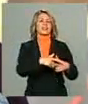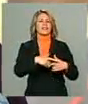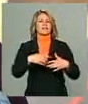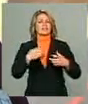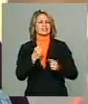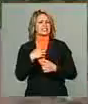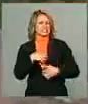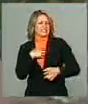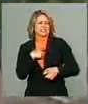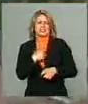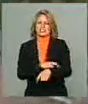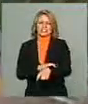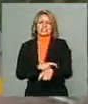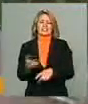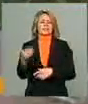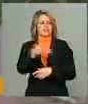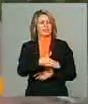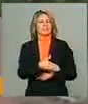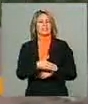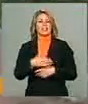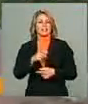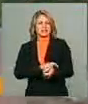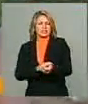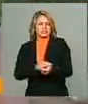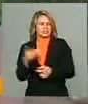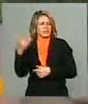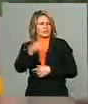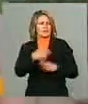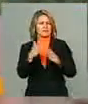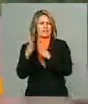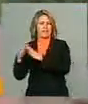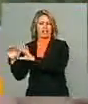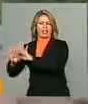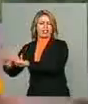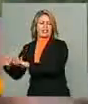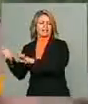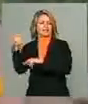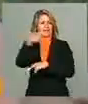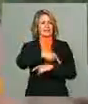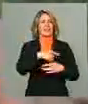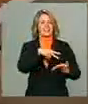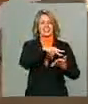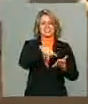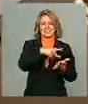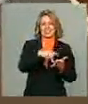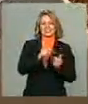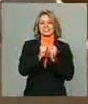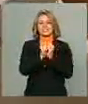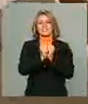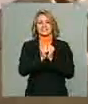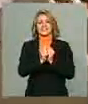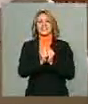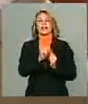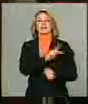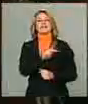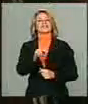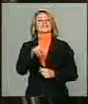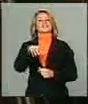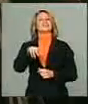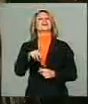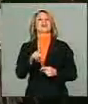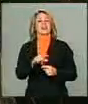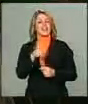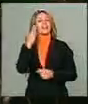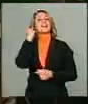venha se distrair quando eu tô nervosa eu saio de casa venho pra balada do Forró danço com todo mundo me divirto é professor Medeiros